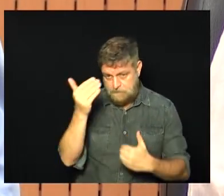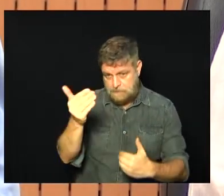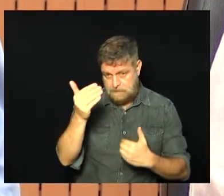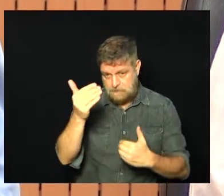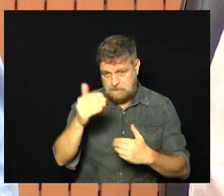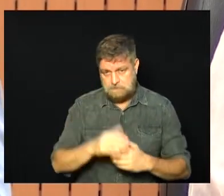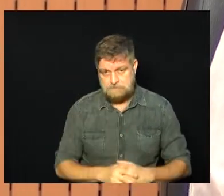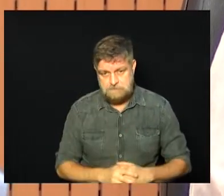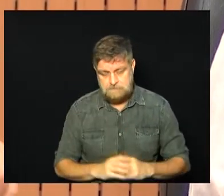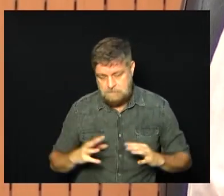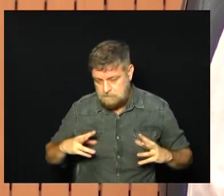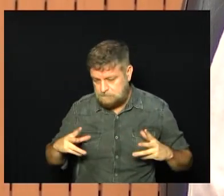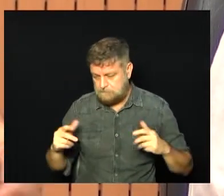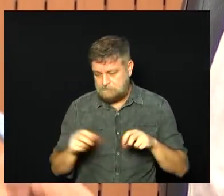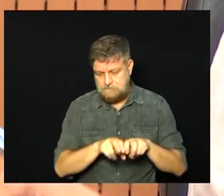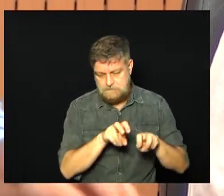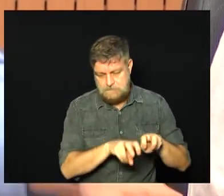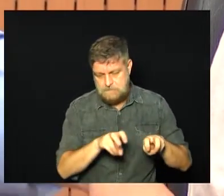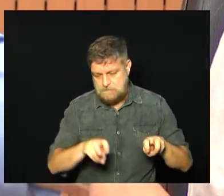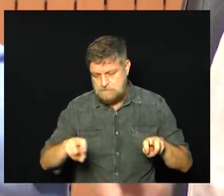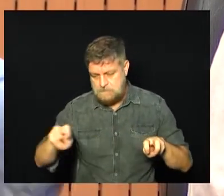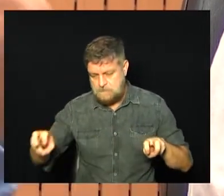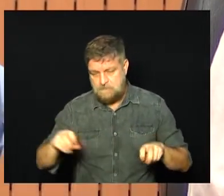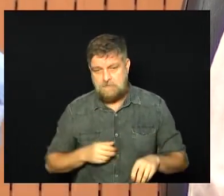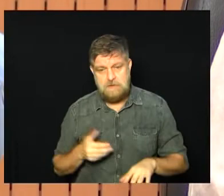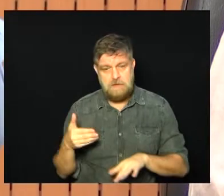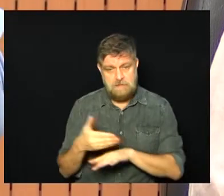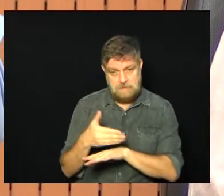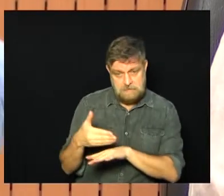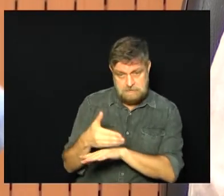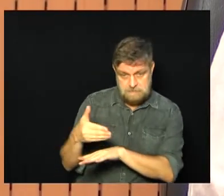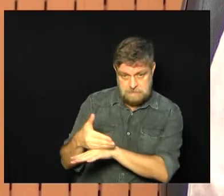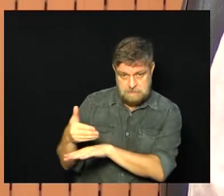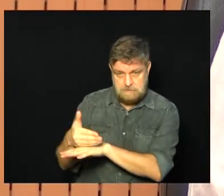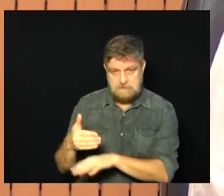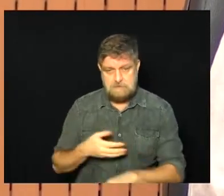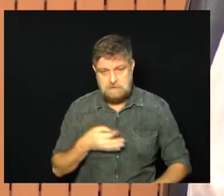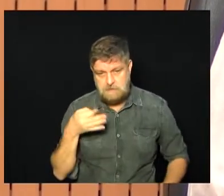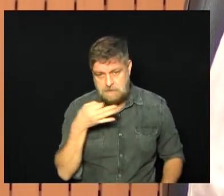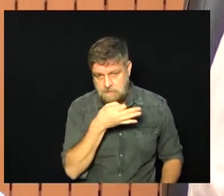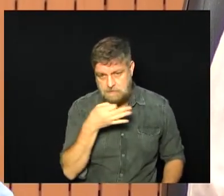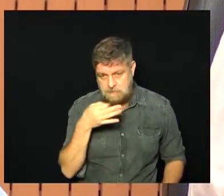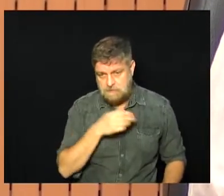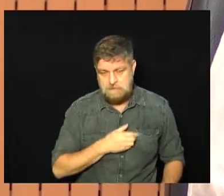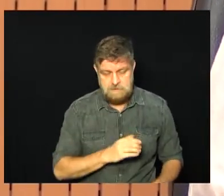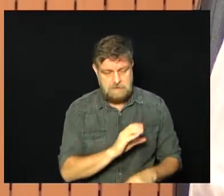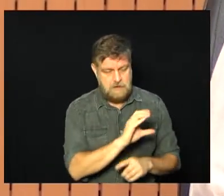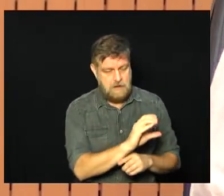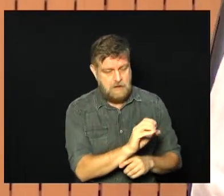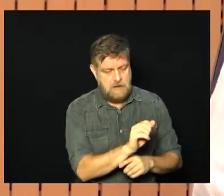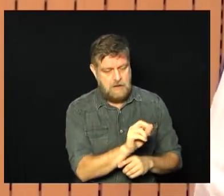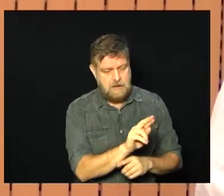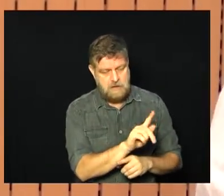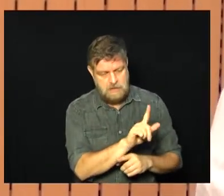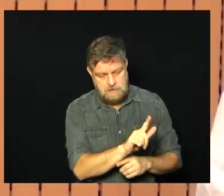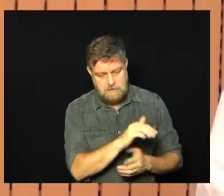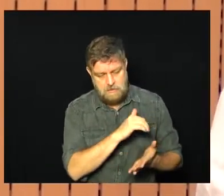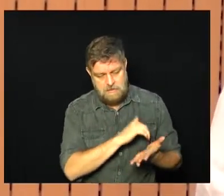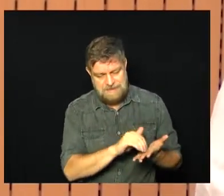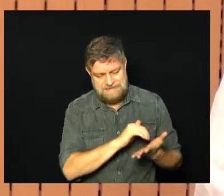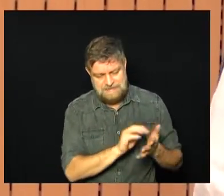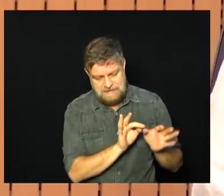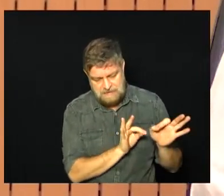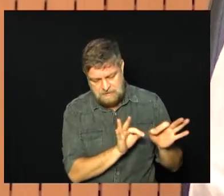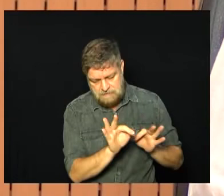a todos aqui da mesa que participaram, começando pela Carol Baracá, nossa secretária de